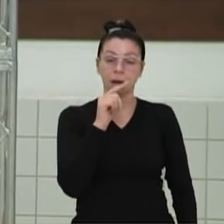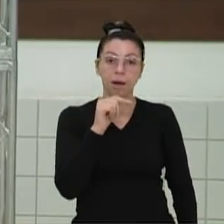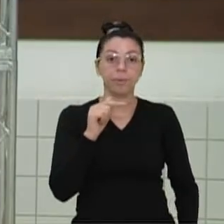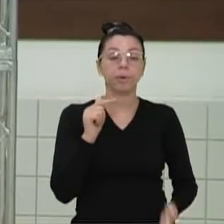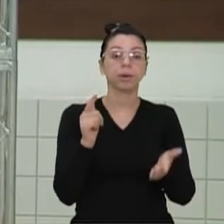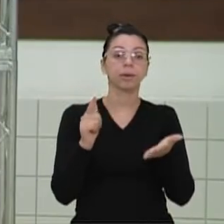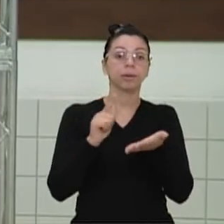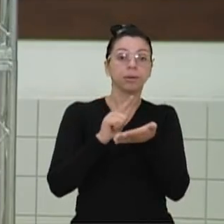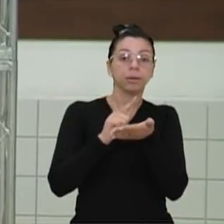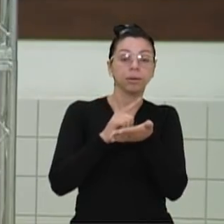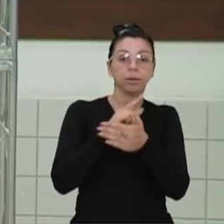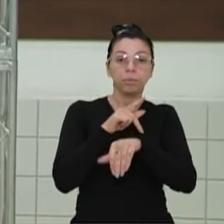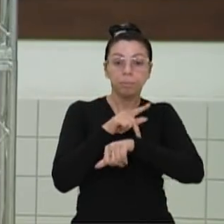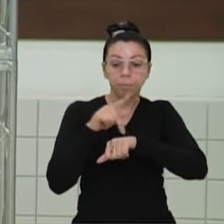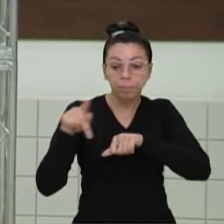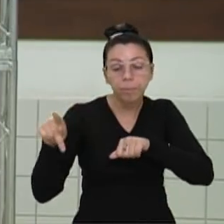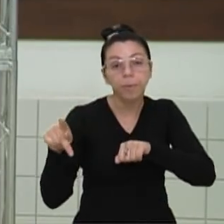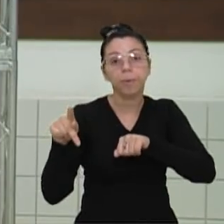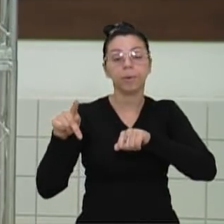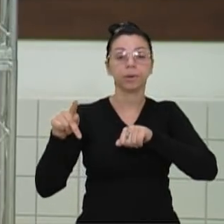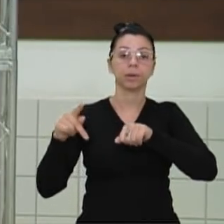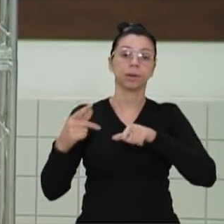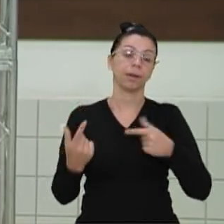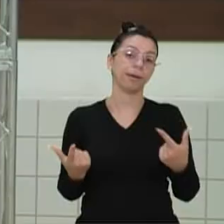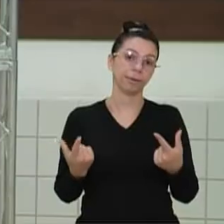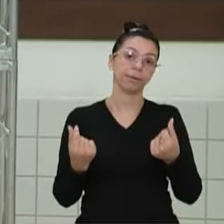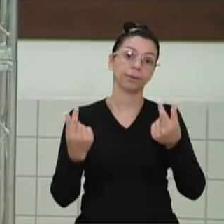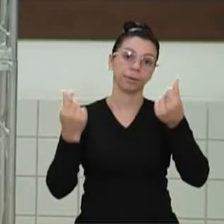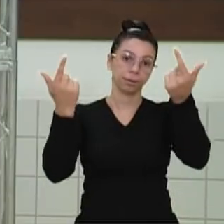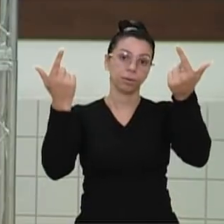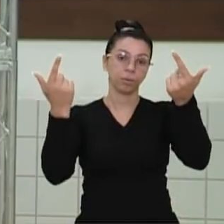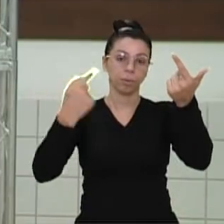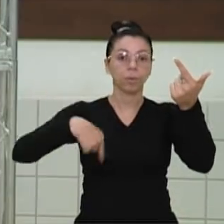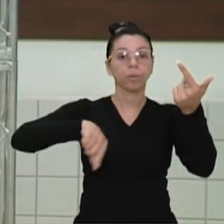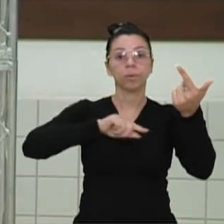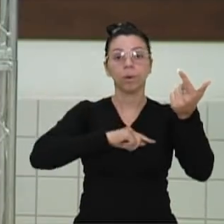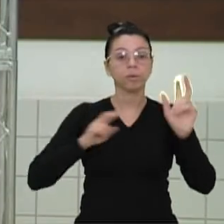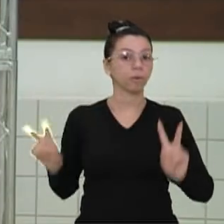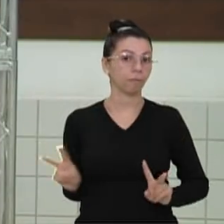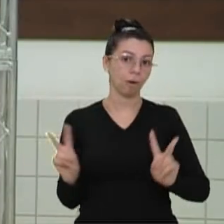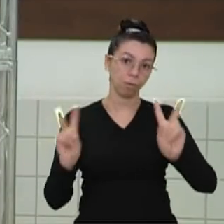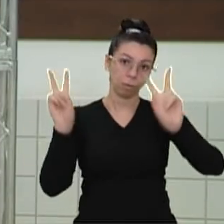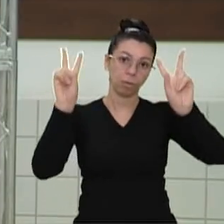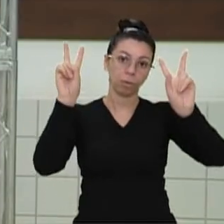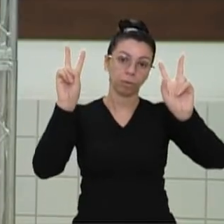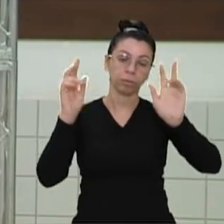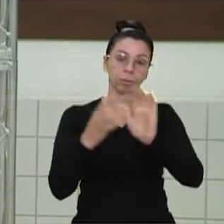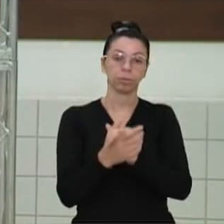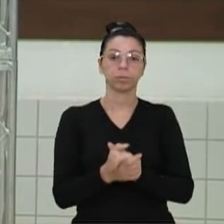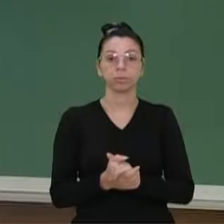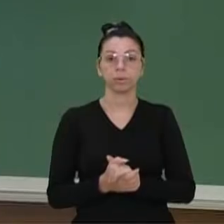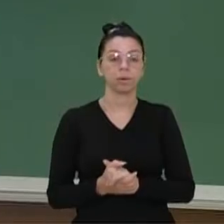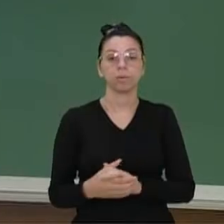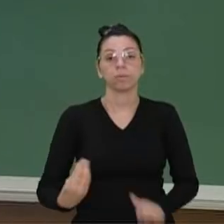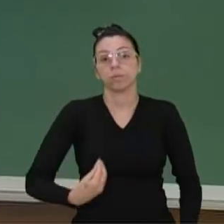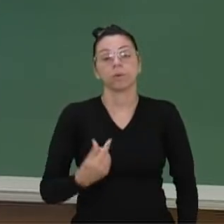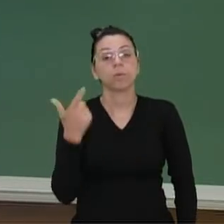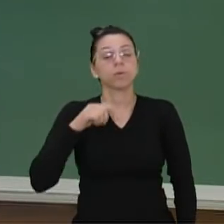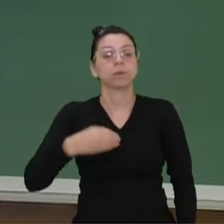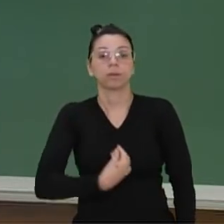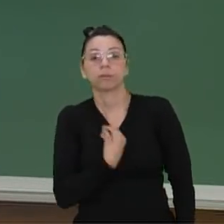doce é o bem mais precioso que a gente tem, gente. Nós não vamos sobreviver nesse mundo sem água, então temos que